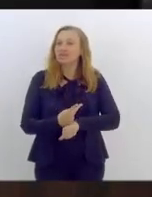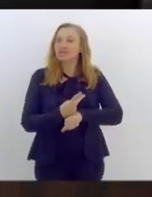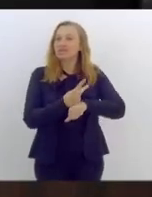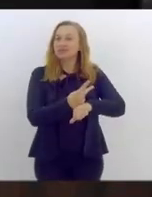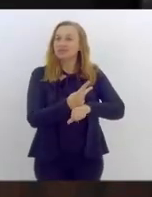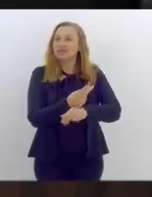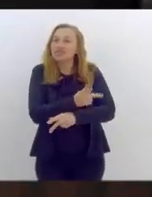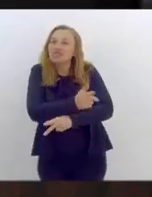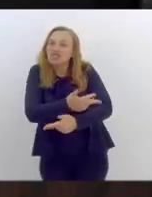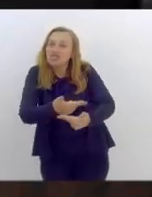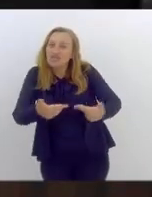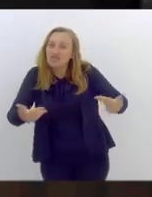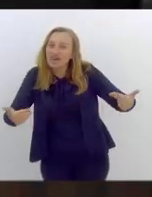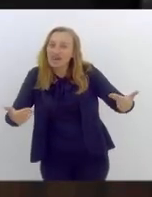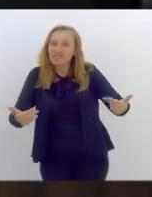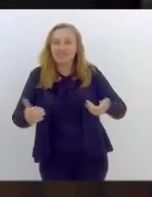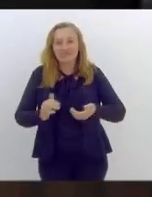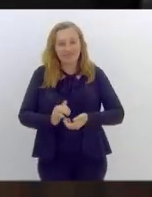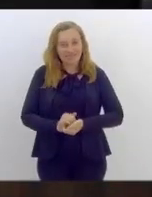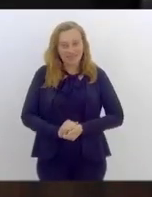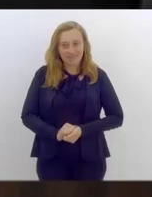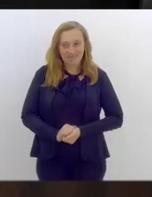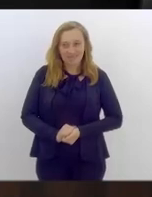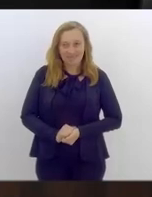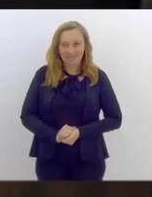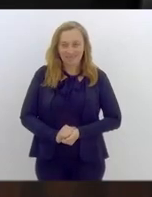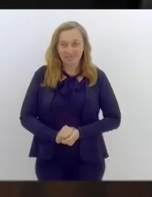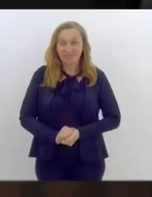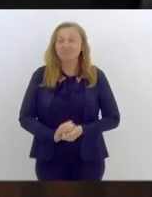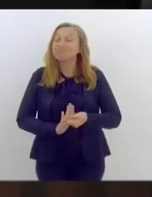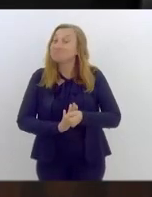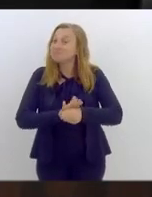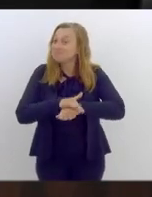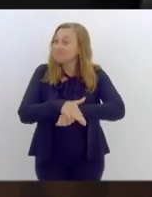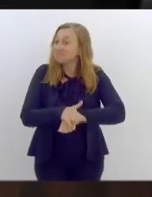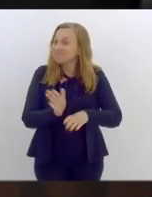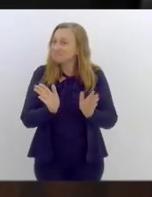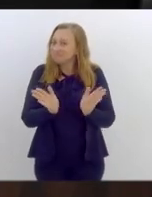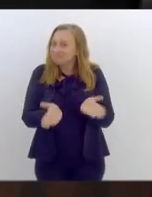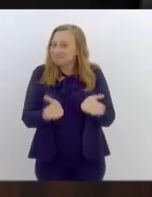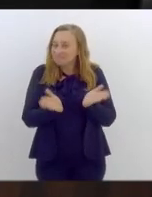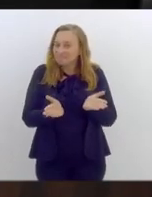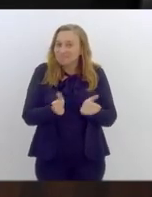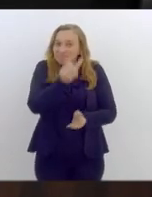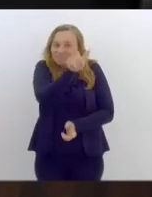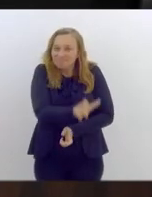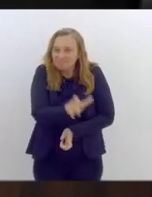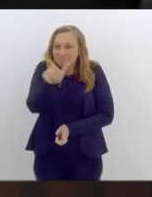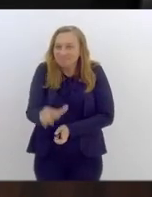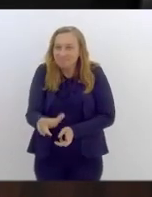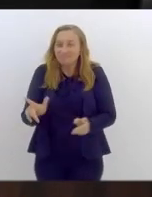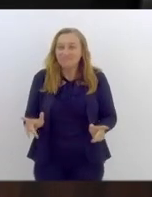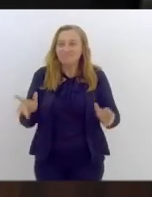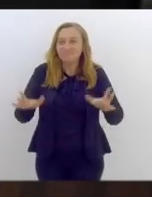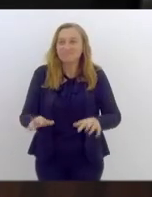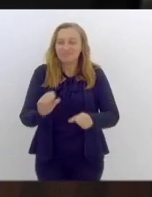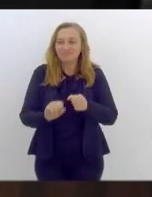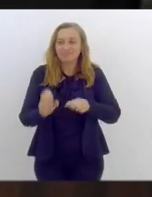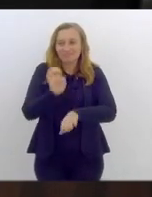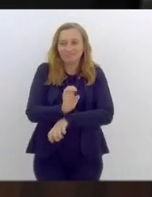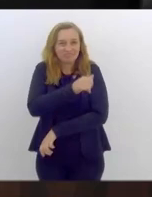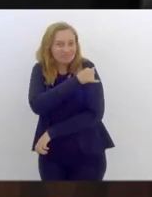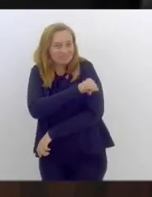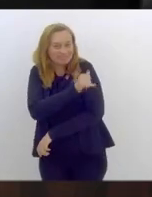de diversas honrarias feitas essa noite a pessoas que fazem a diferença no estado do